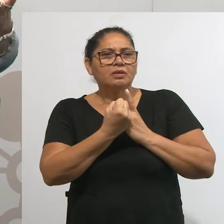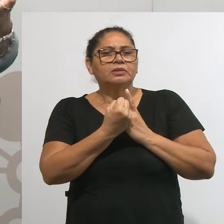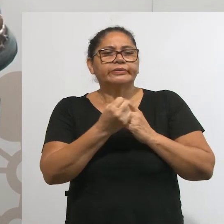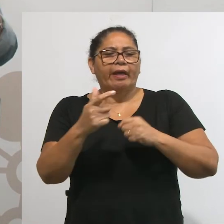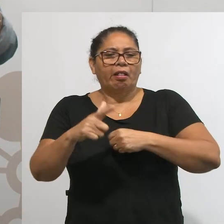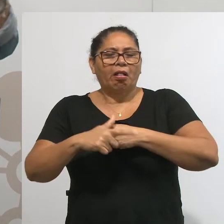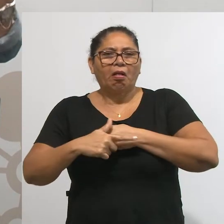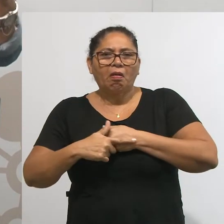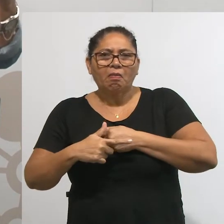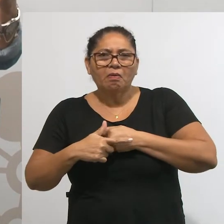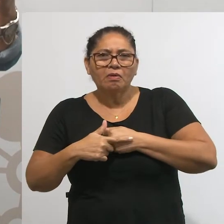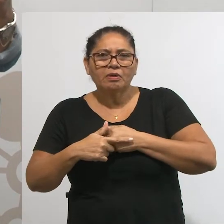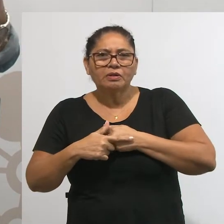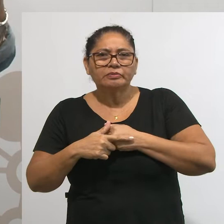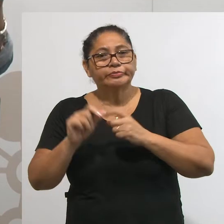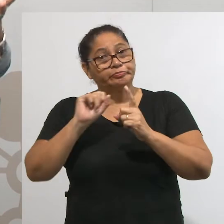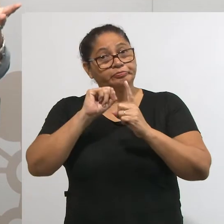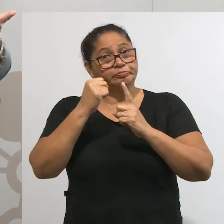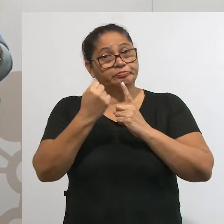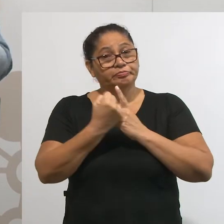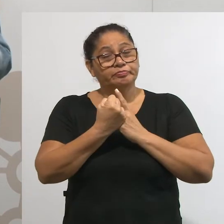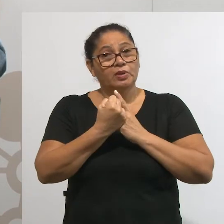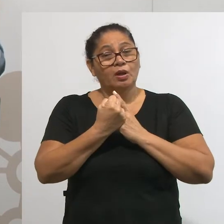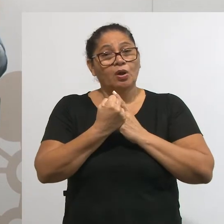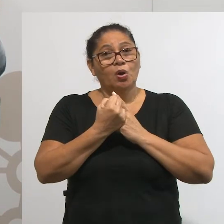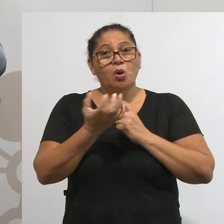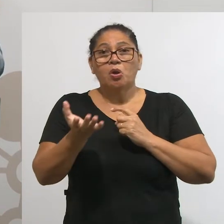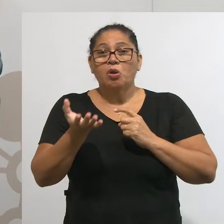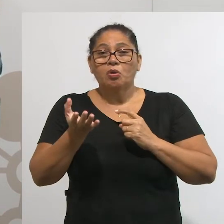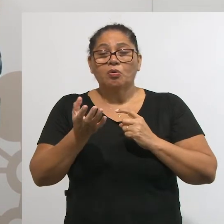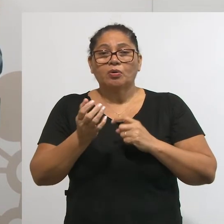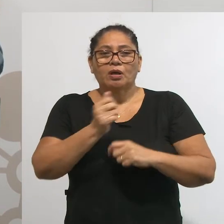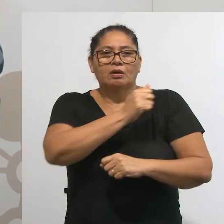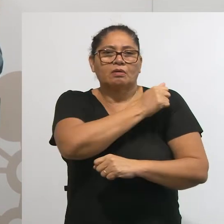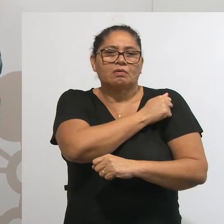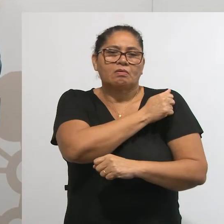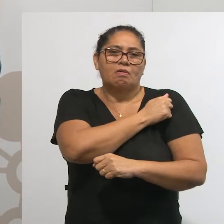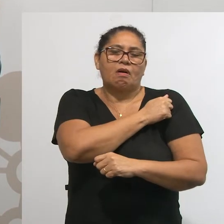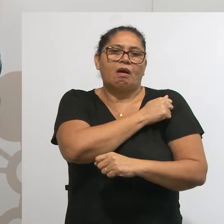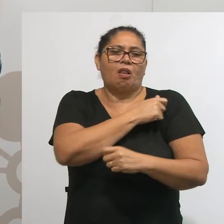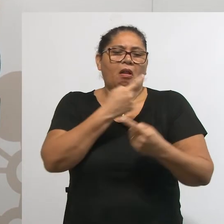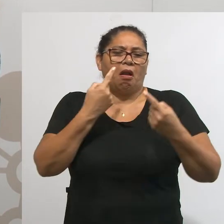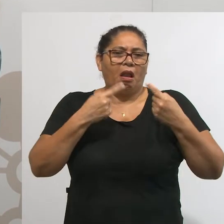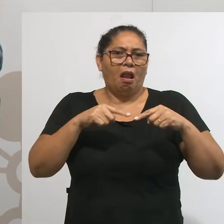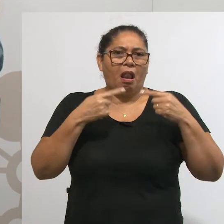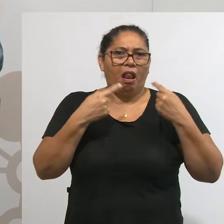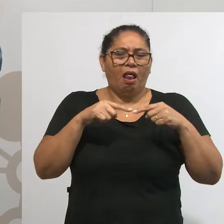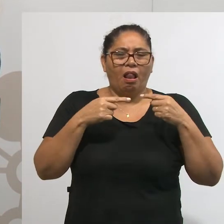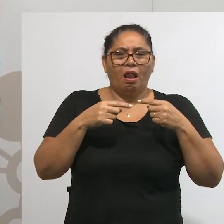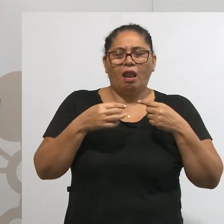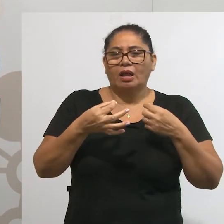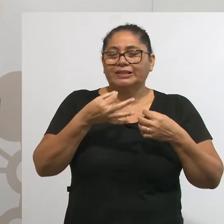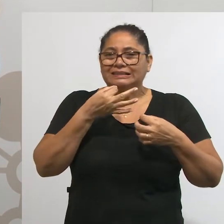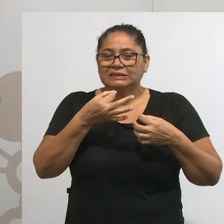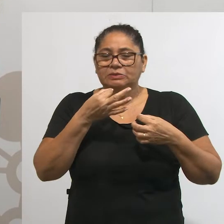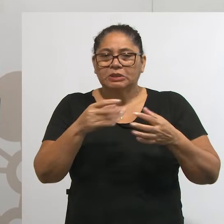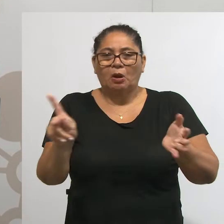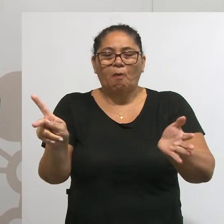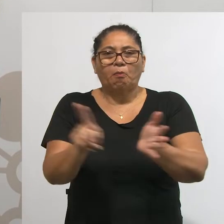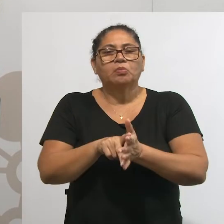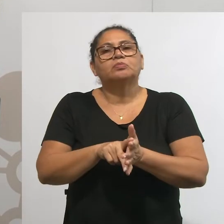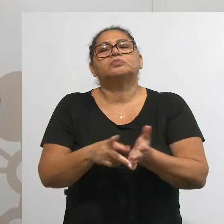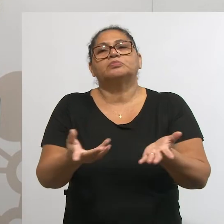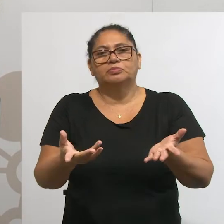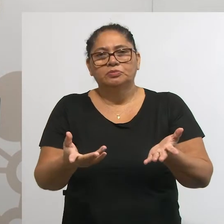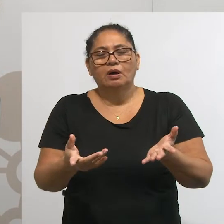cumprir os papéis, né, sociais. Eu quero formar aquele aluno crítico, aquele aluno questionador, porque a